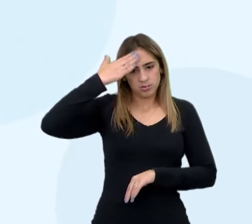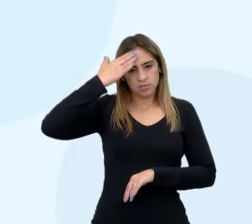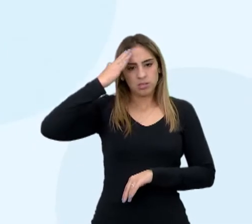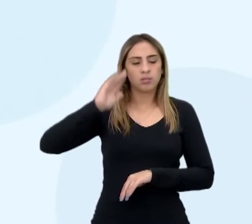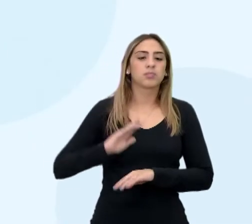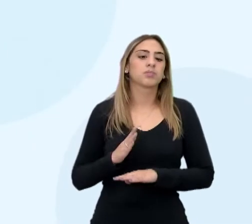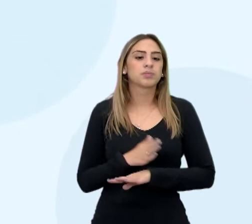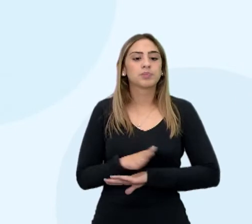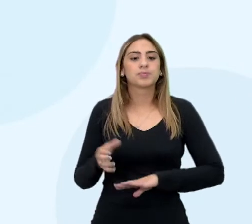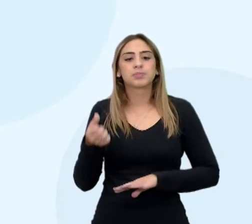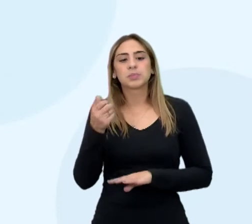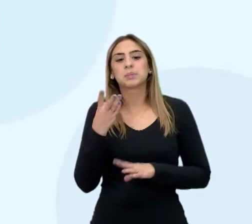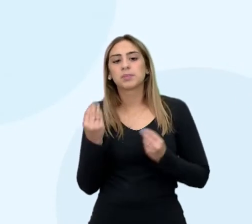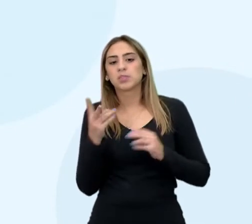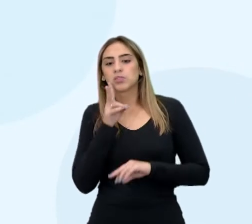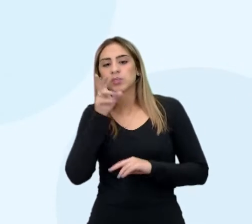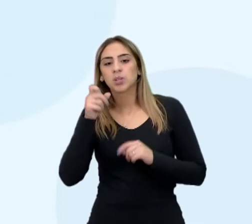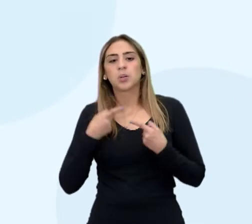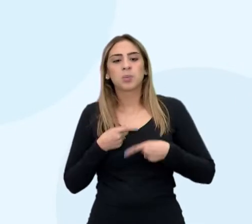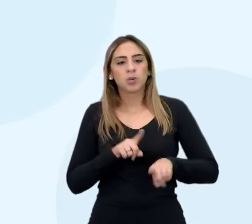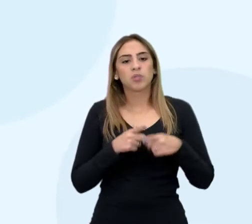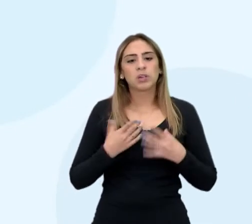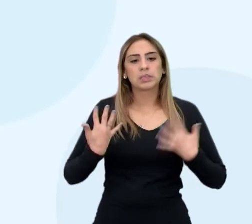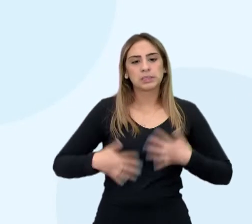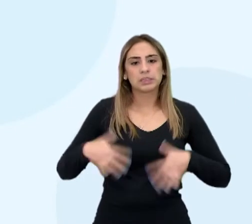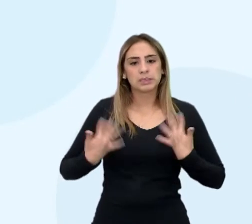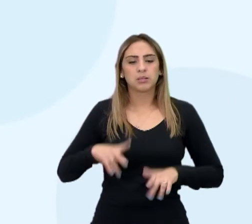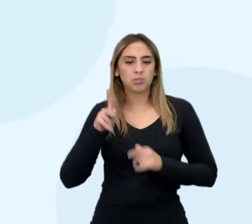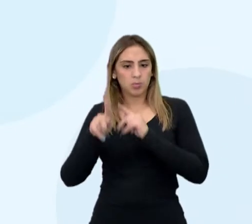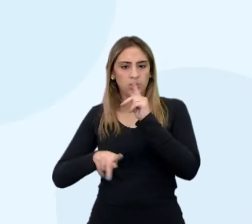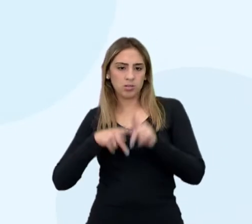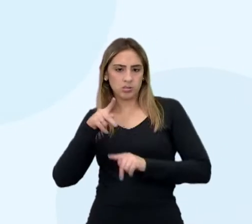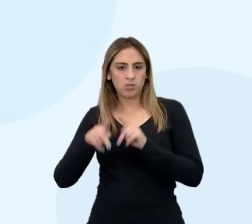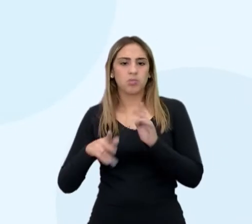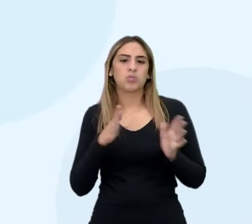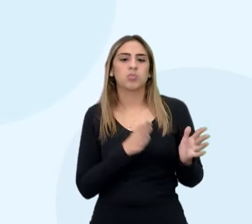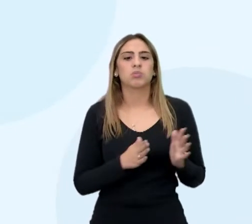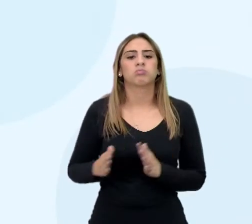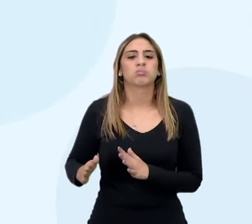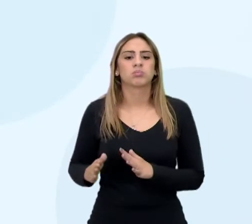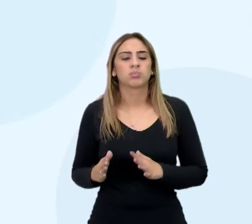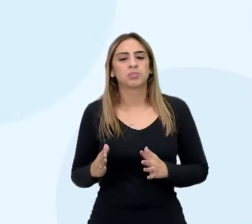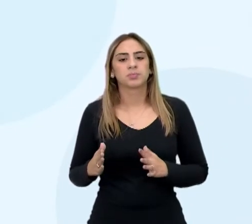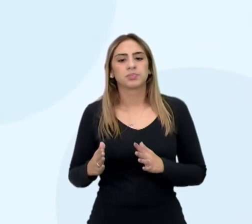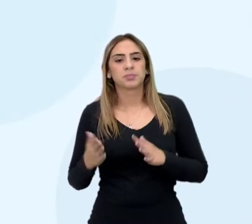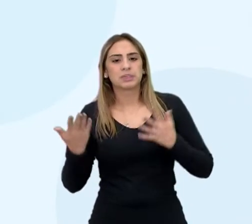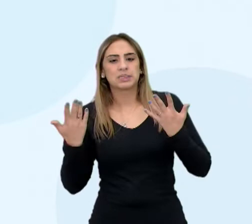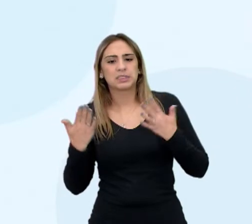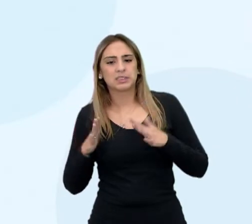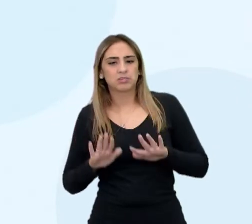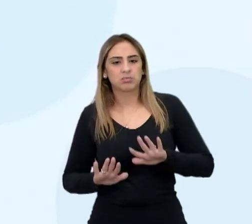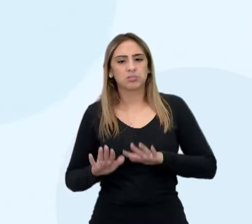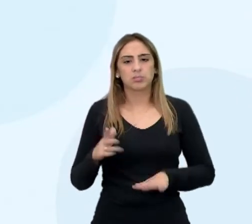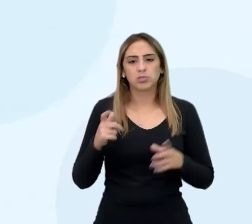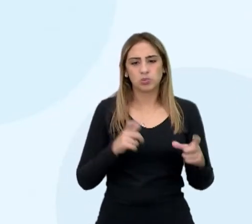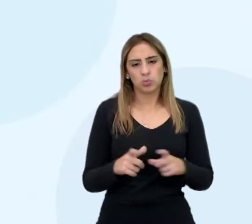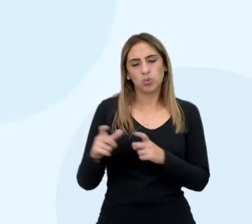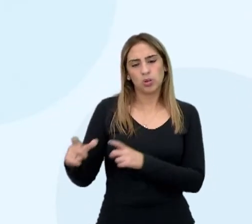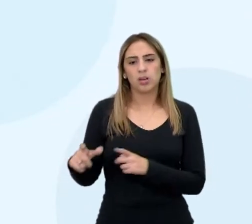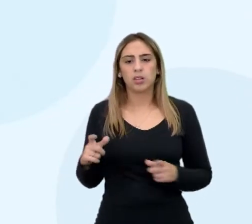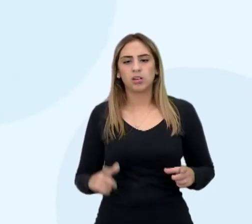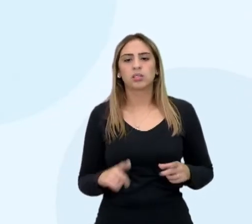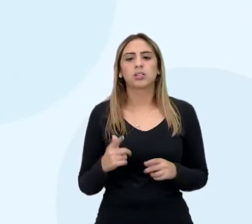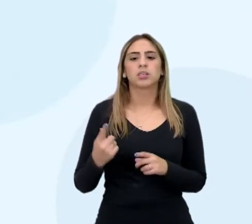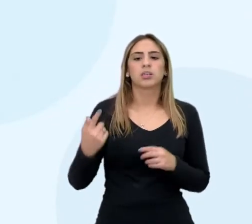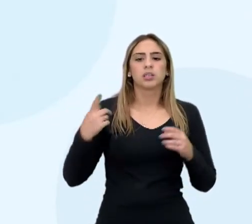o 6 é bastante forte, provoca início de pânico nas populações, produzem-se leves danos nas habitações, caindo